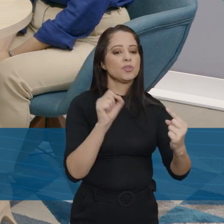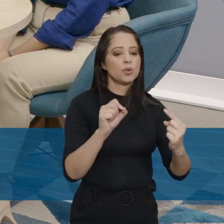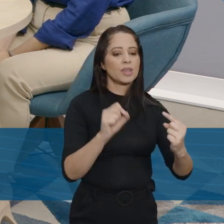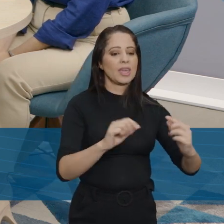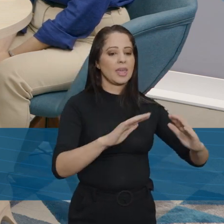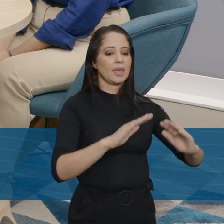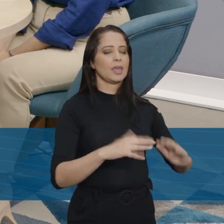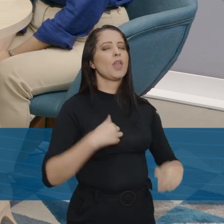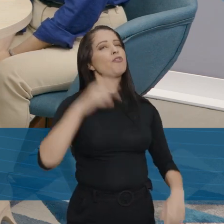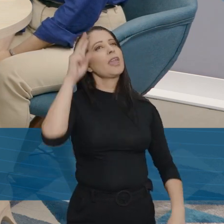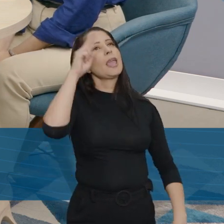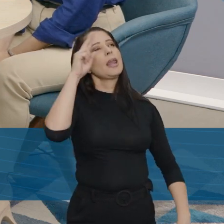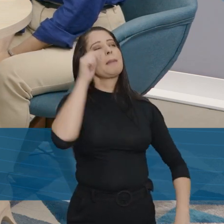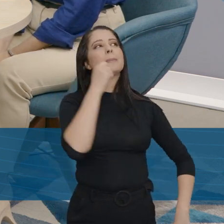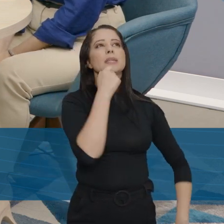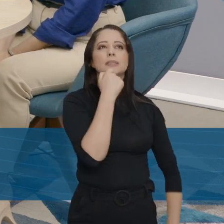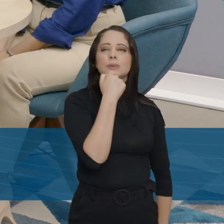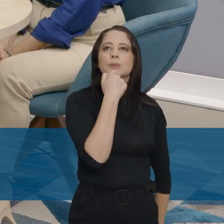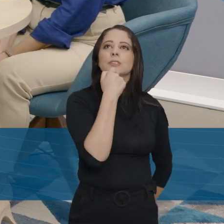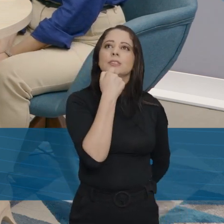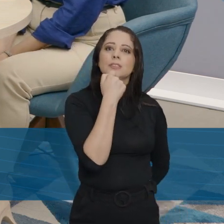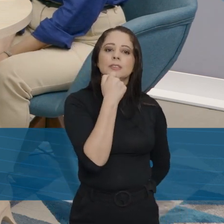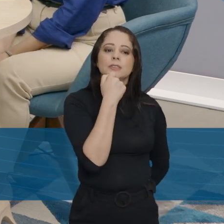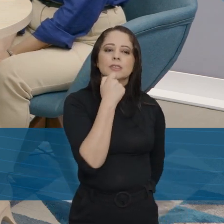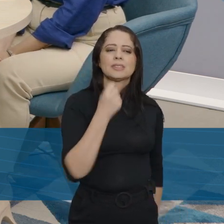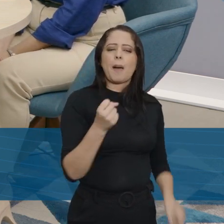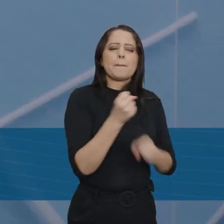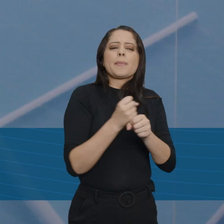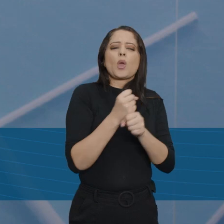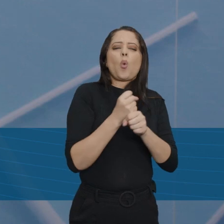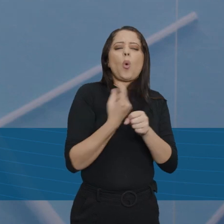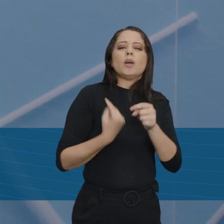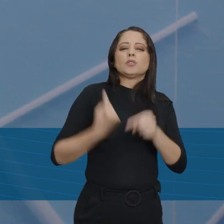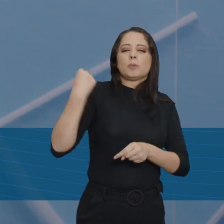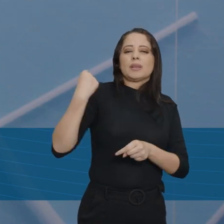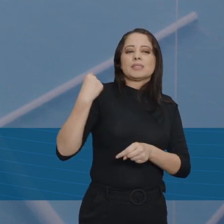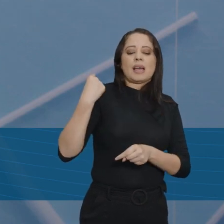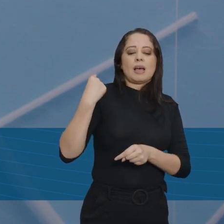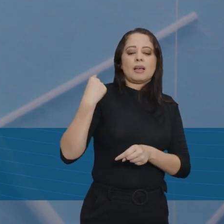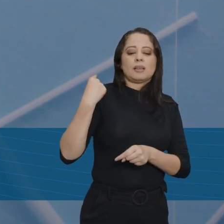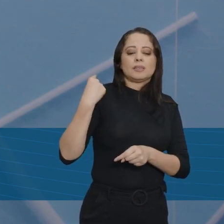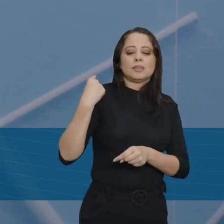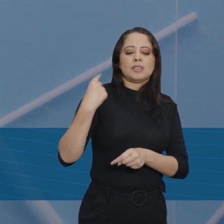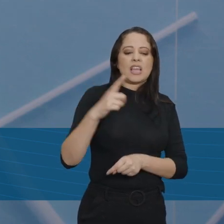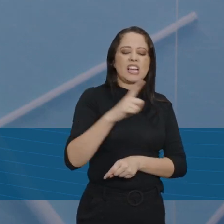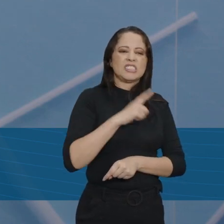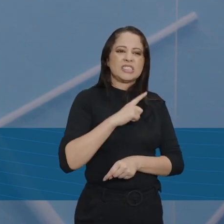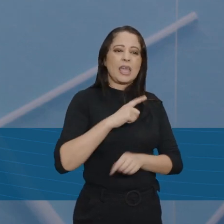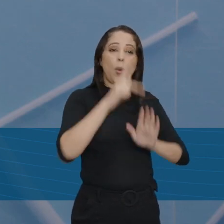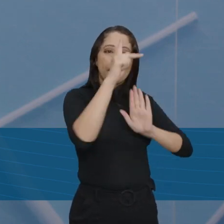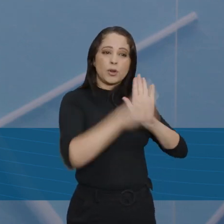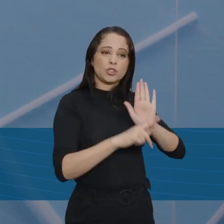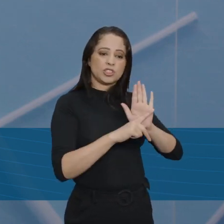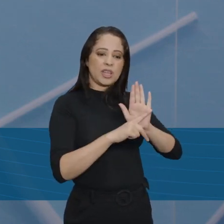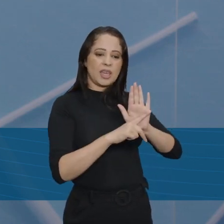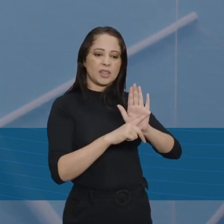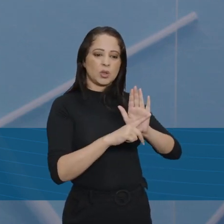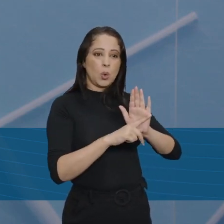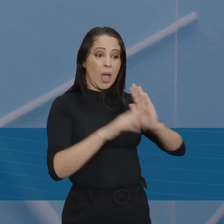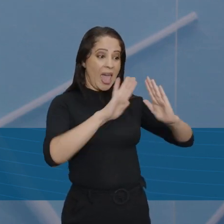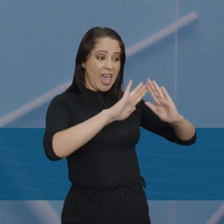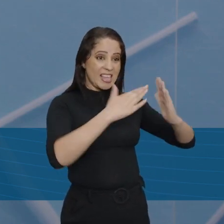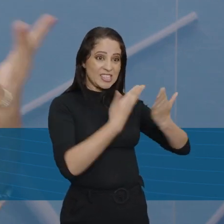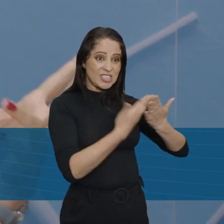é abrir a escola. Eu fiquei lembrando, você estava falando, há uns anos atrás tinha aquele projeto Família na